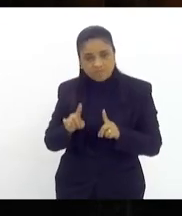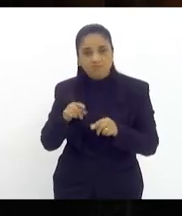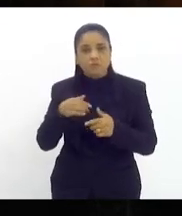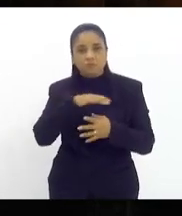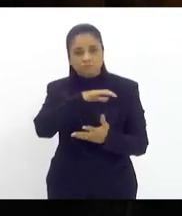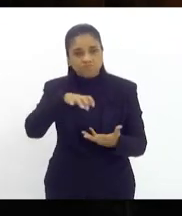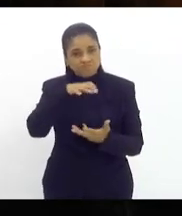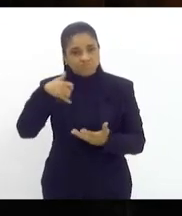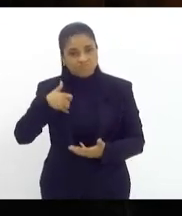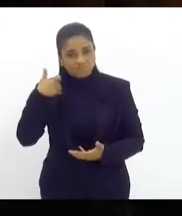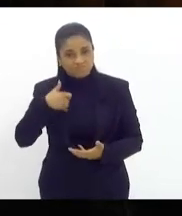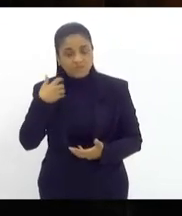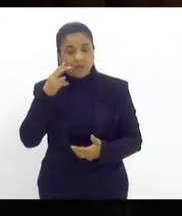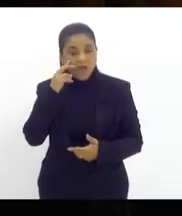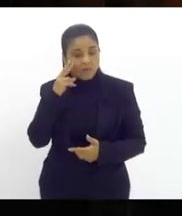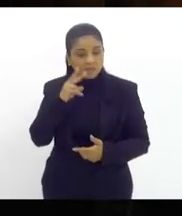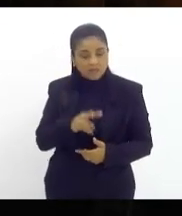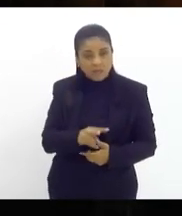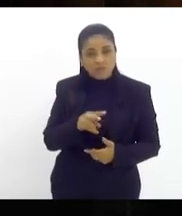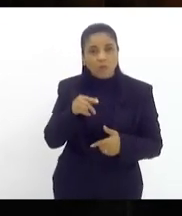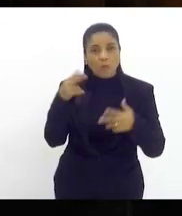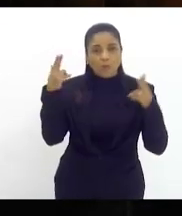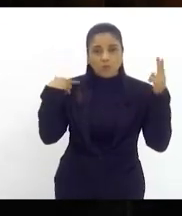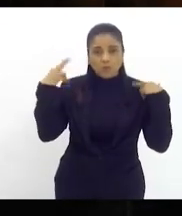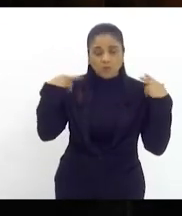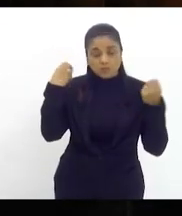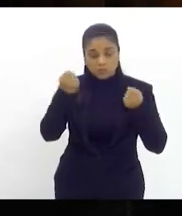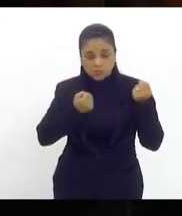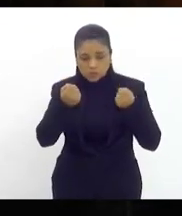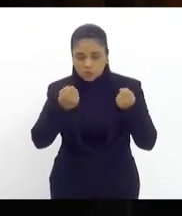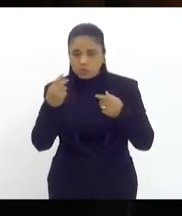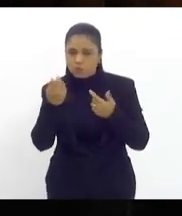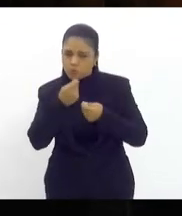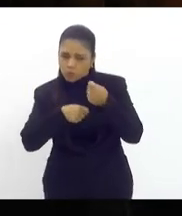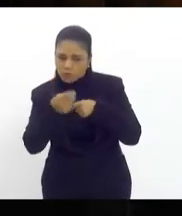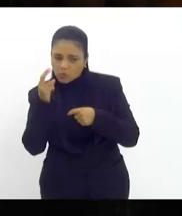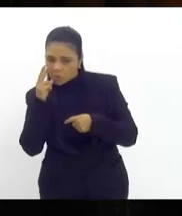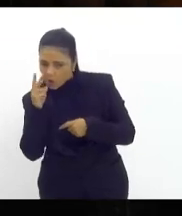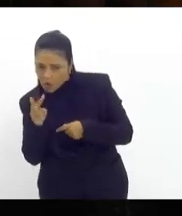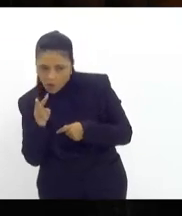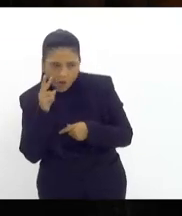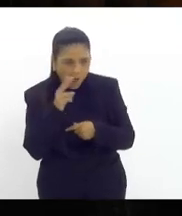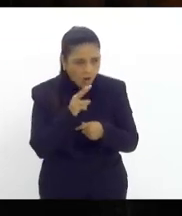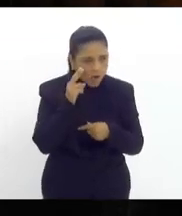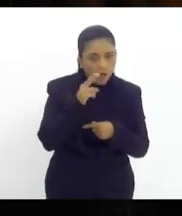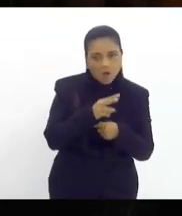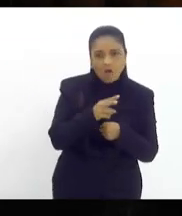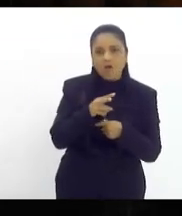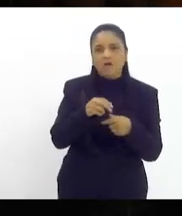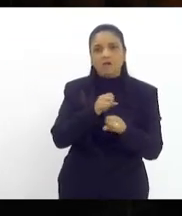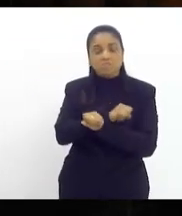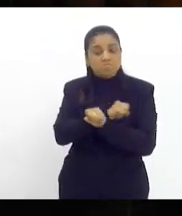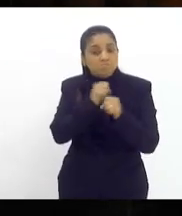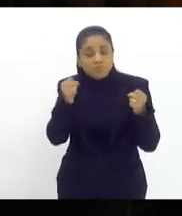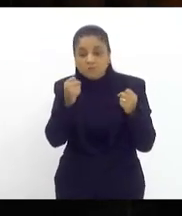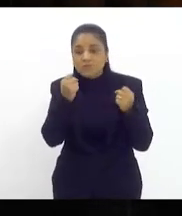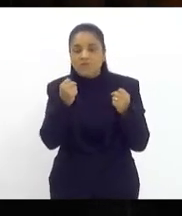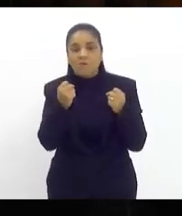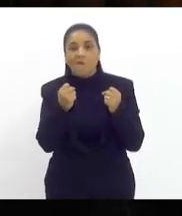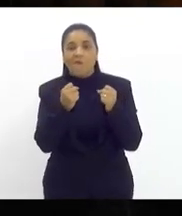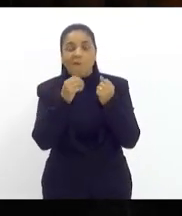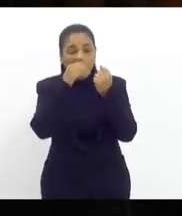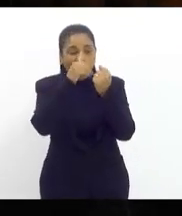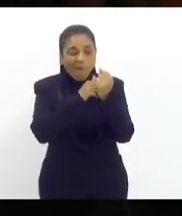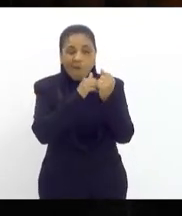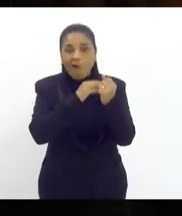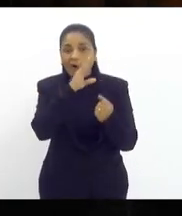ele ia poder ficar atento enquanto o motorista está dirigindo é inadmissível ter o código de trânsito brasileiro que você não